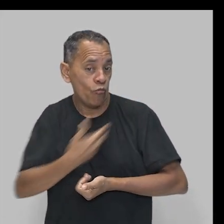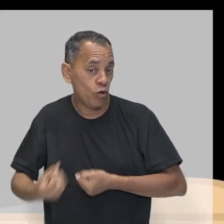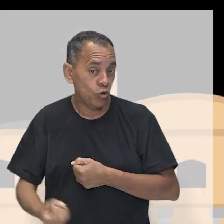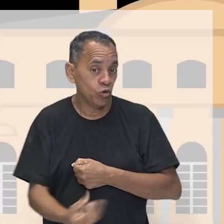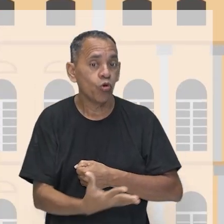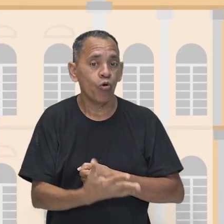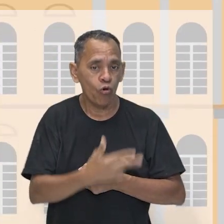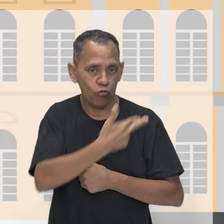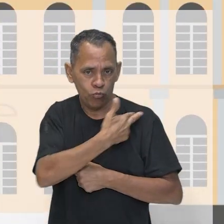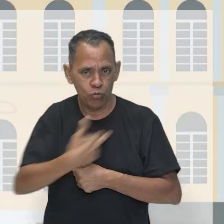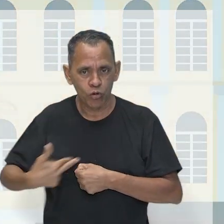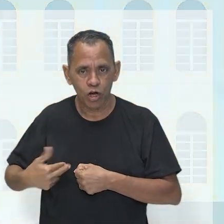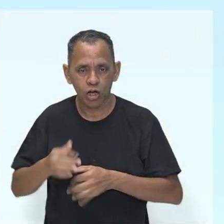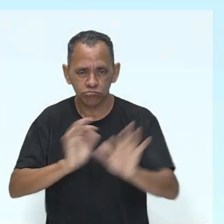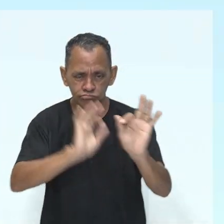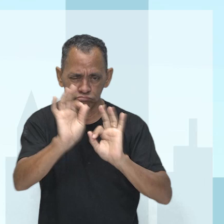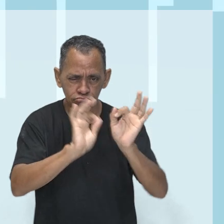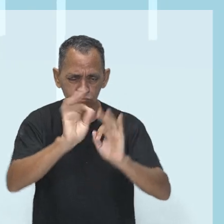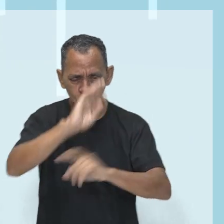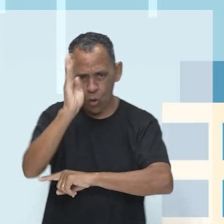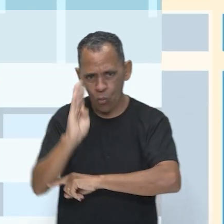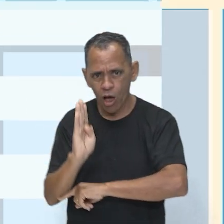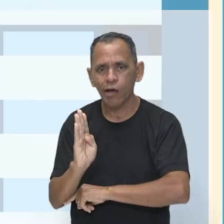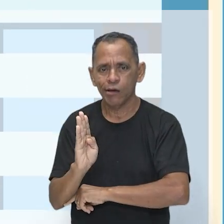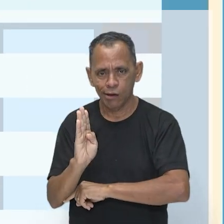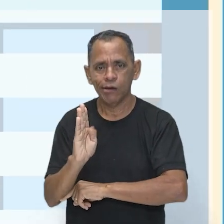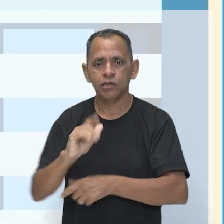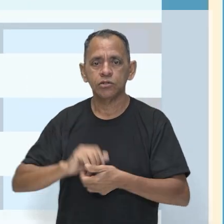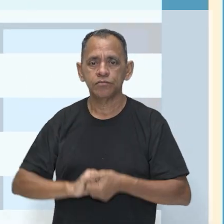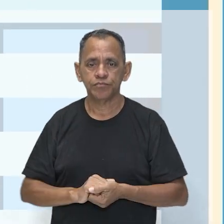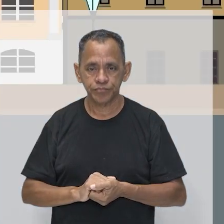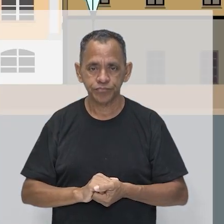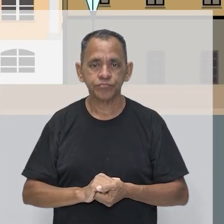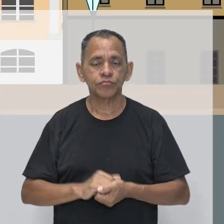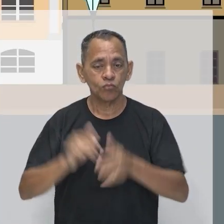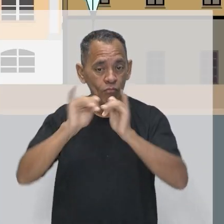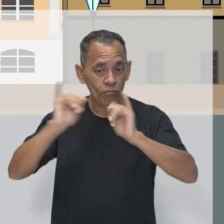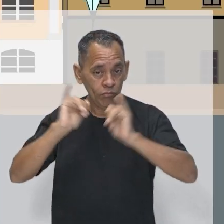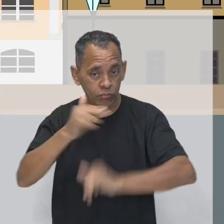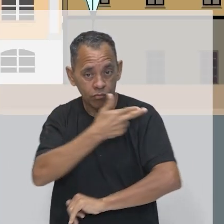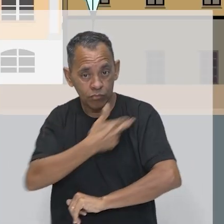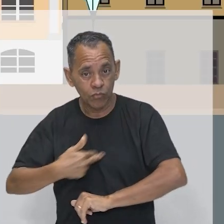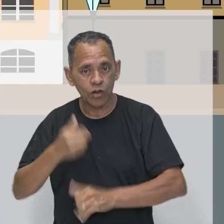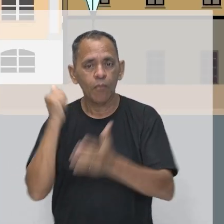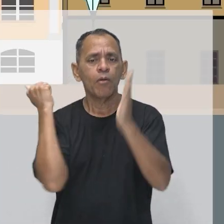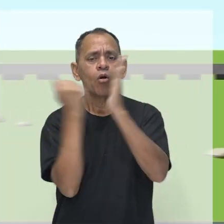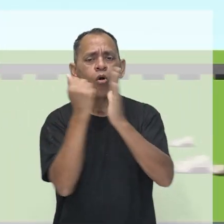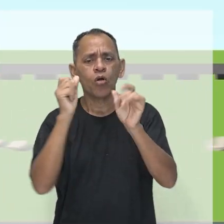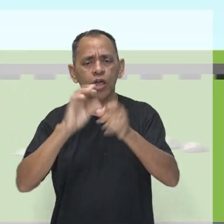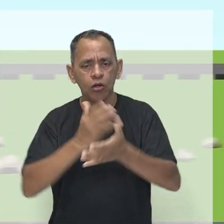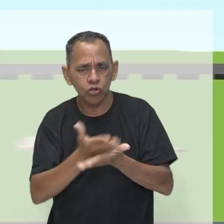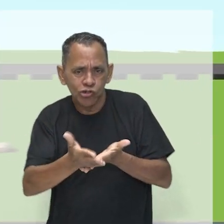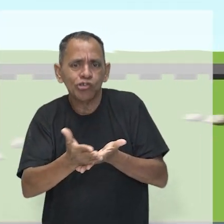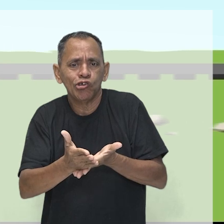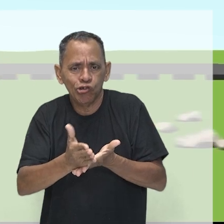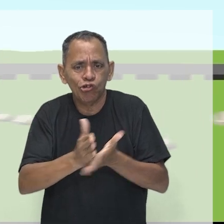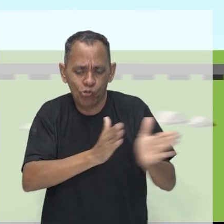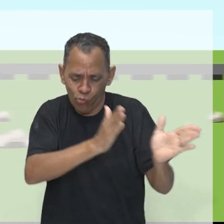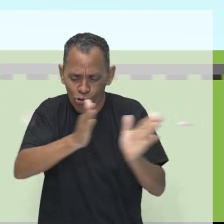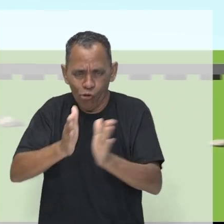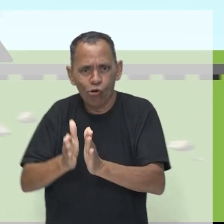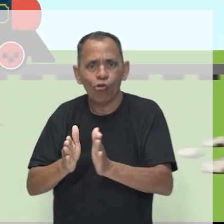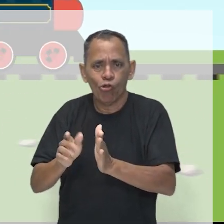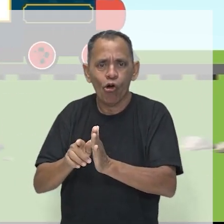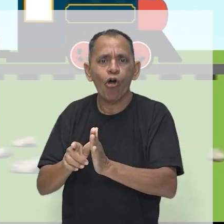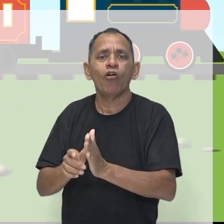o novo governo republicano começava a estruturar o país sob um novo regime. A proclamação da República marcou o início de uma